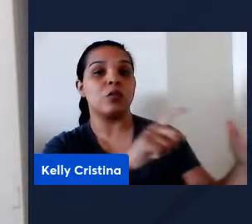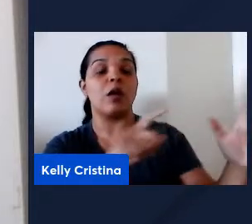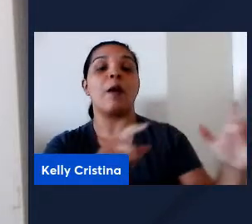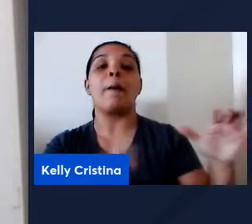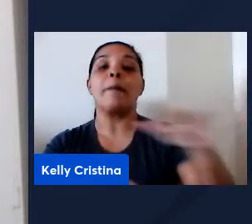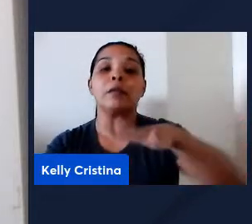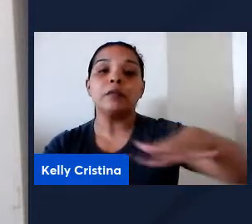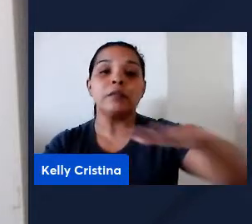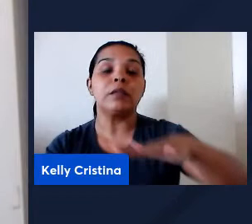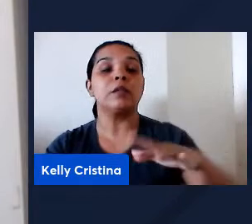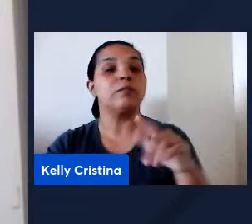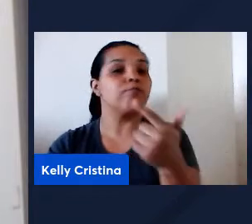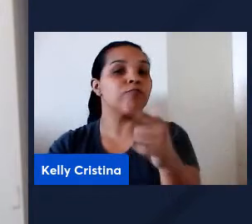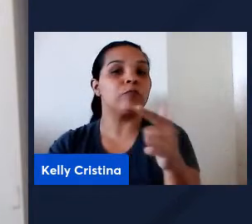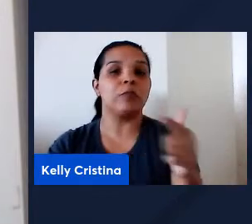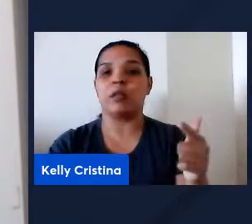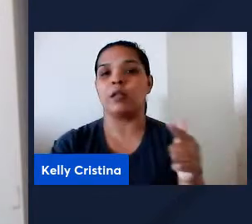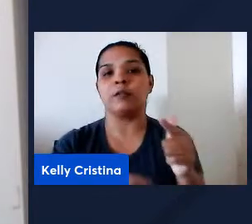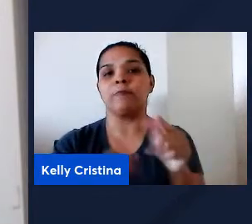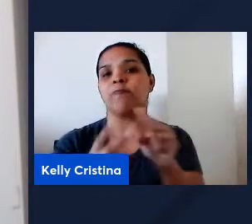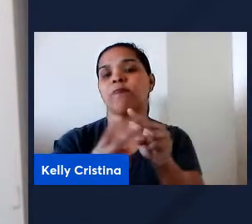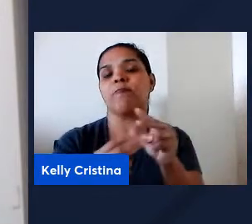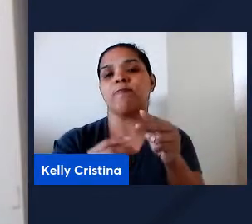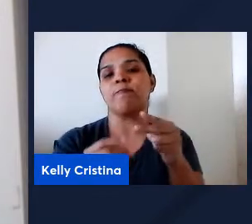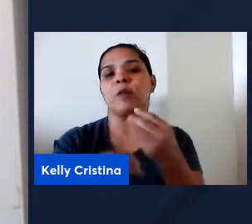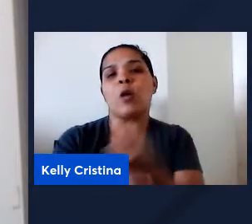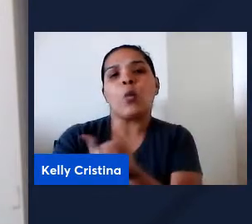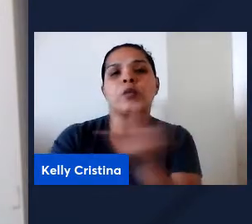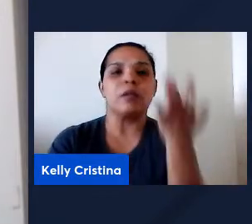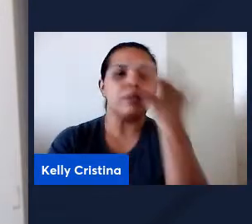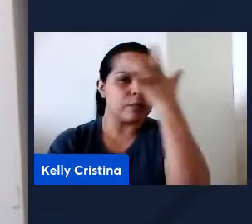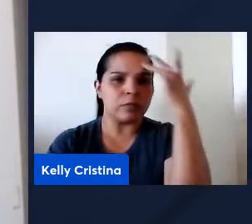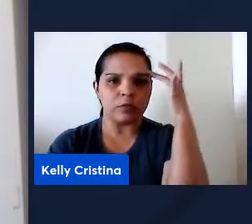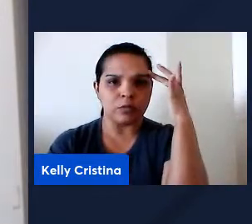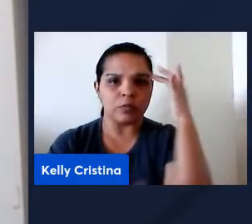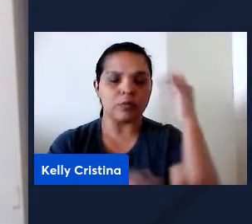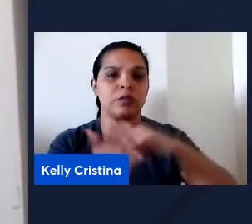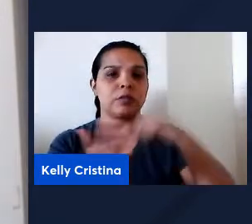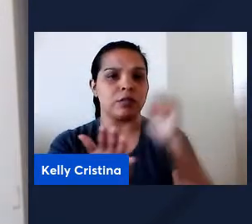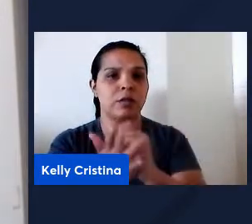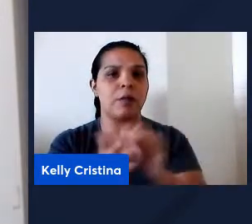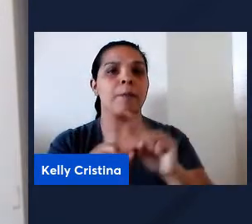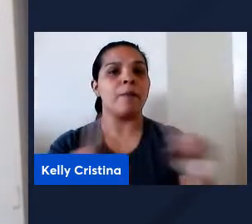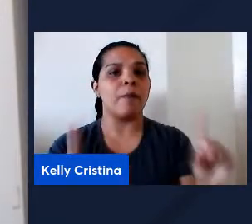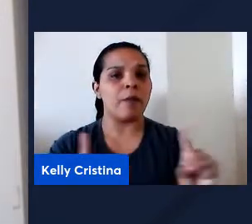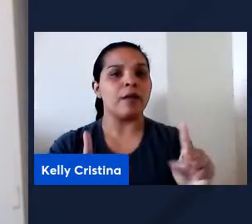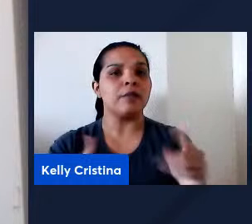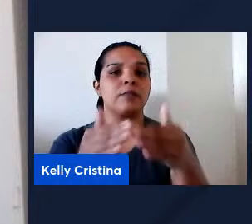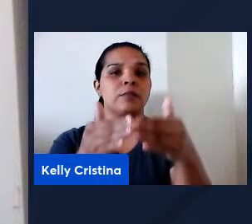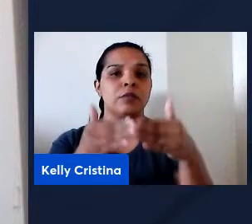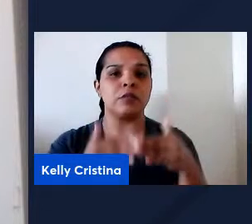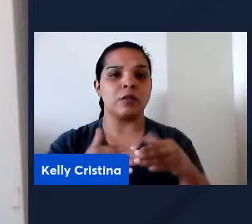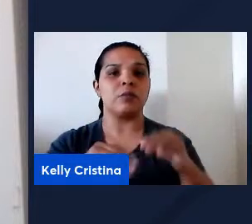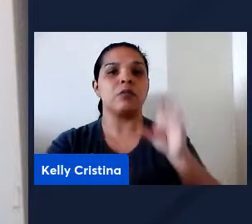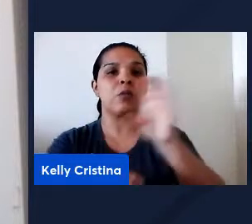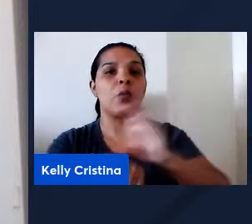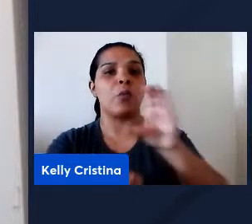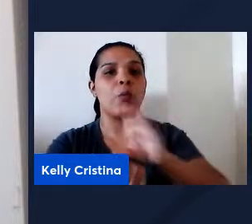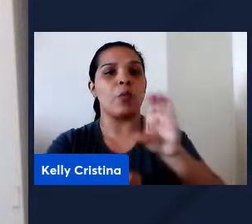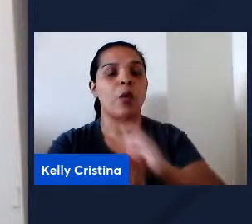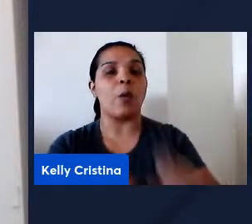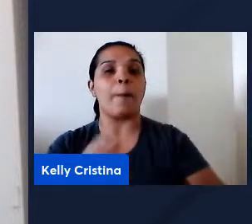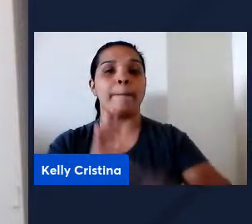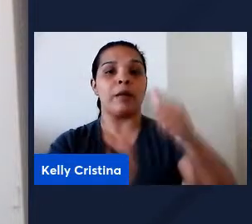virtual, não há limites de inscritos. Contudo, solicitamos que o minicurso que for assistido no primeiro